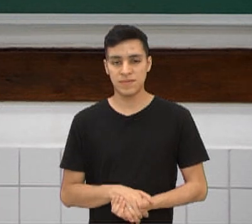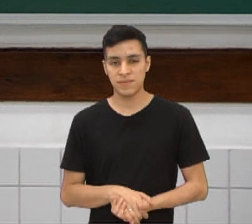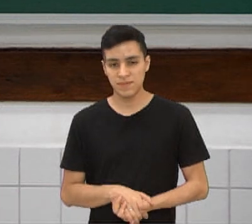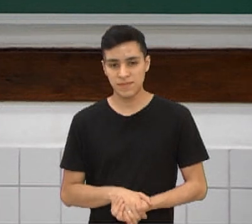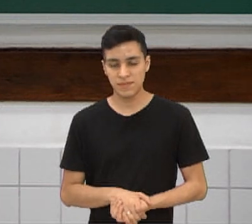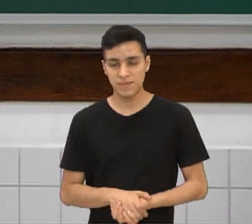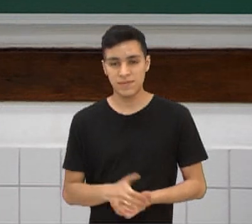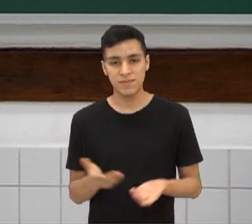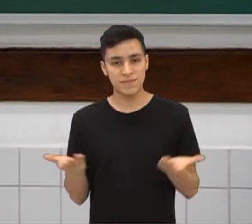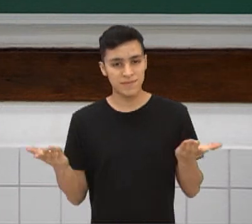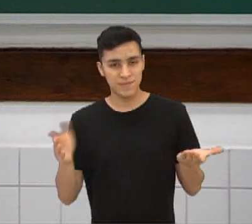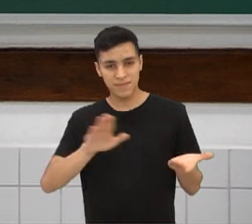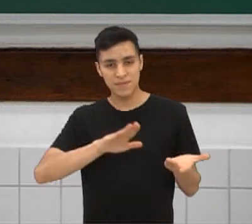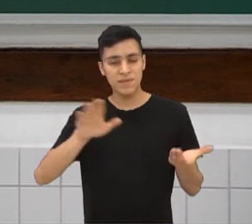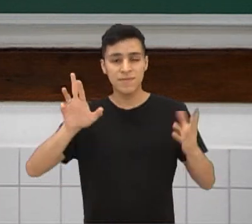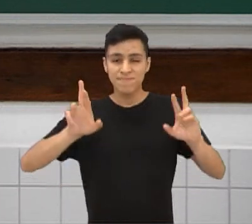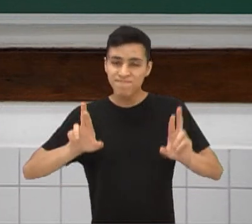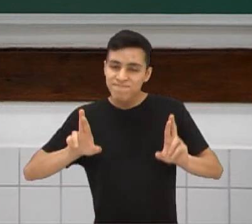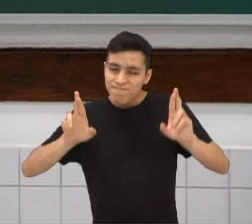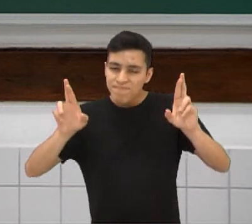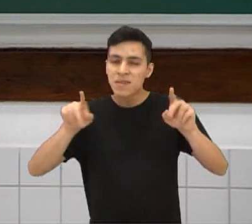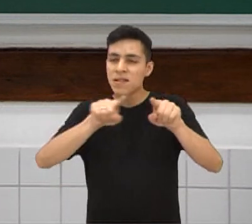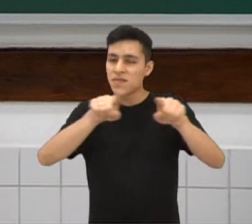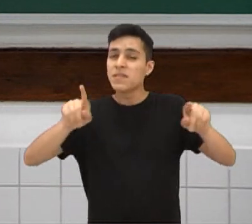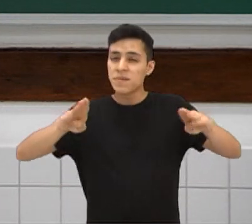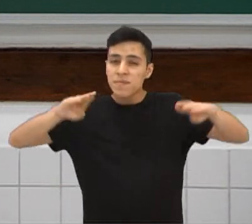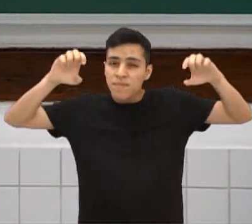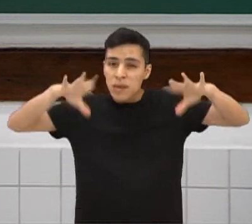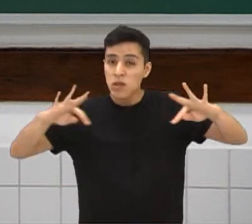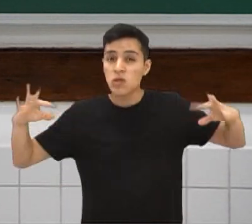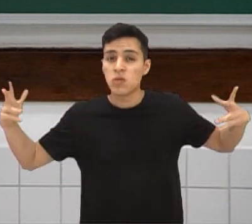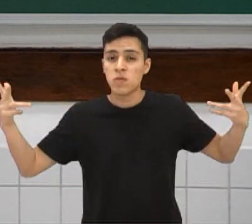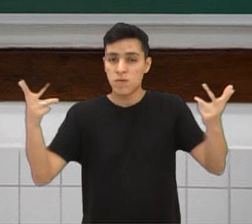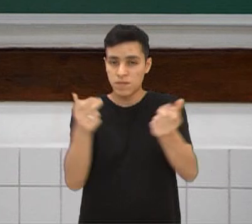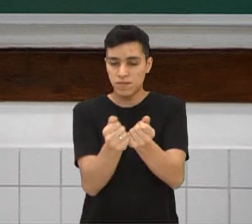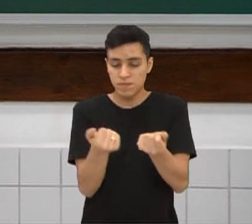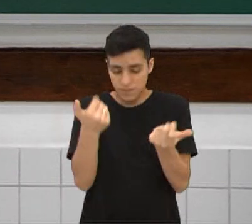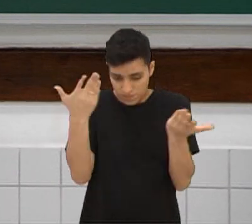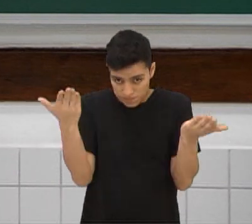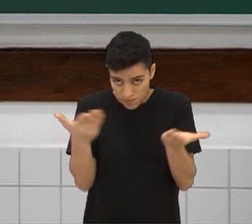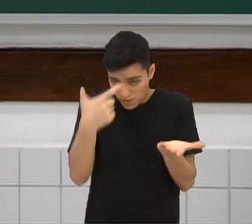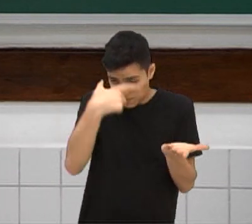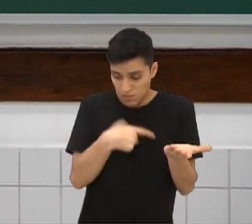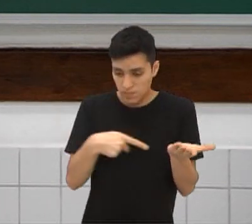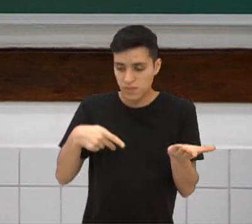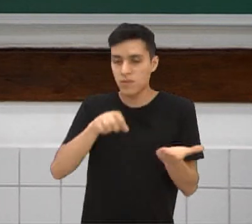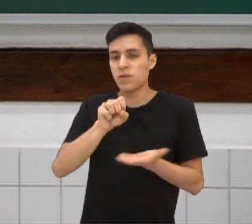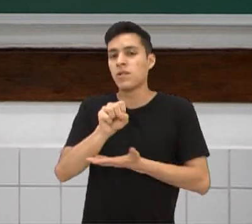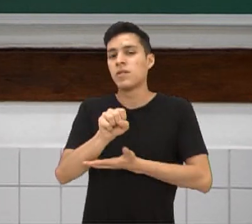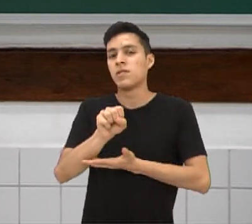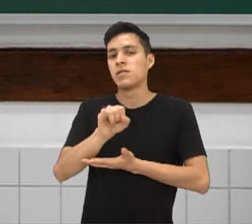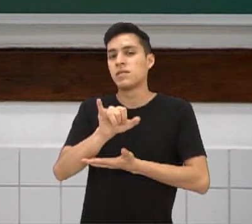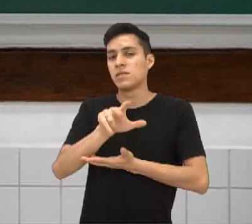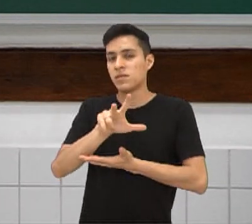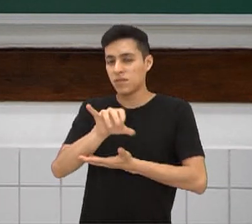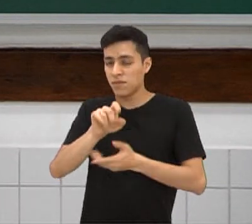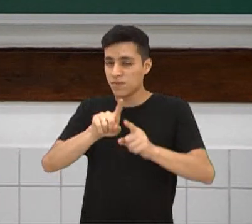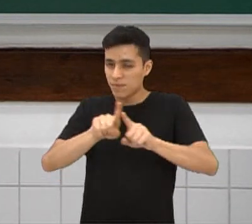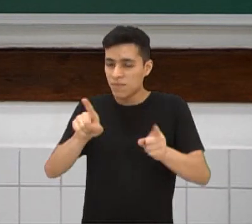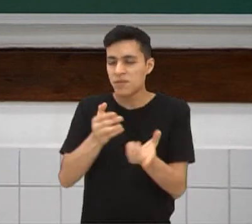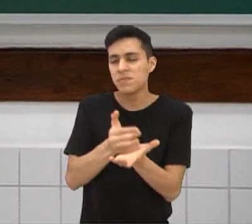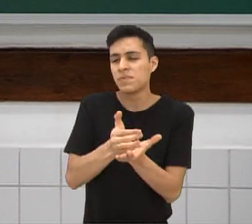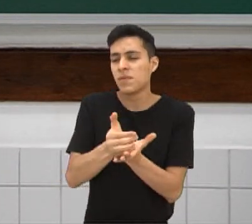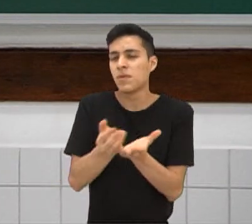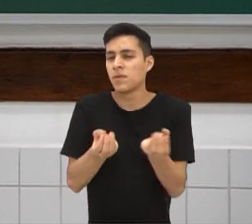everyone! Espero que todos vocês estejam bem. Eu sou o professor Silvio e vamos iniciar a nossa aula de hoje com os nossos recados básicos. Lembrem, pessoal,